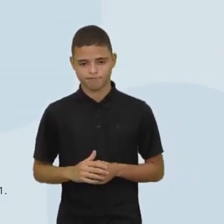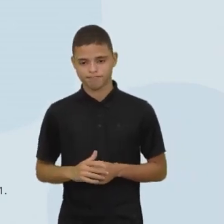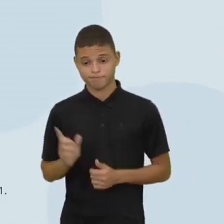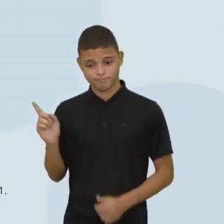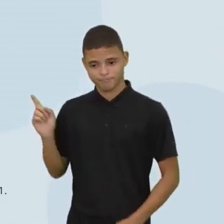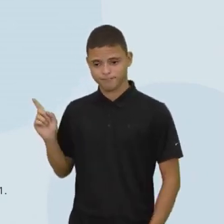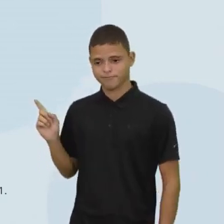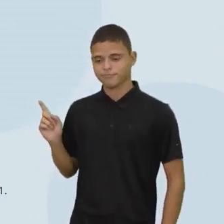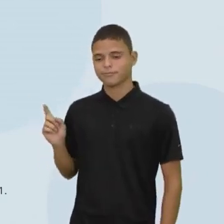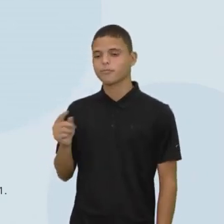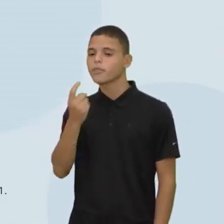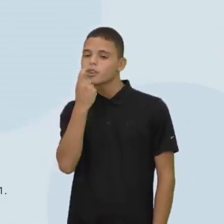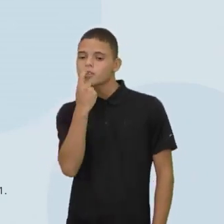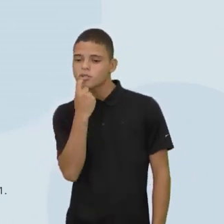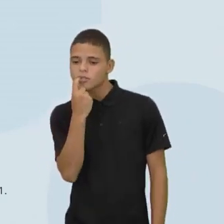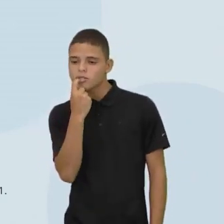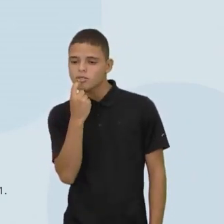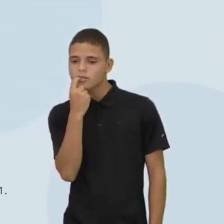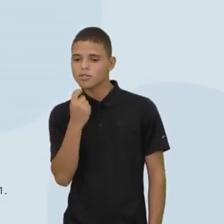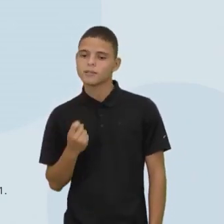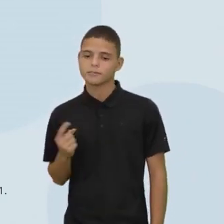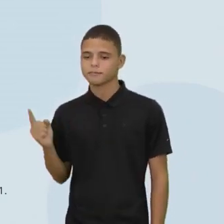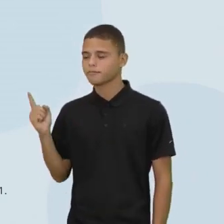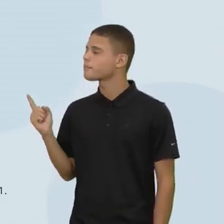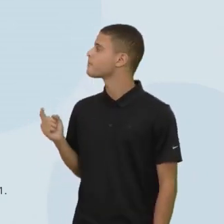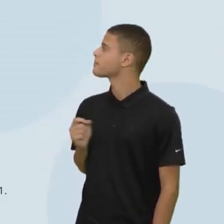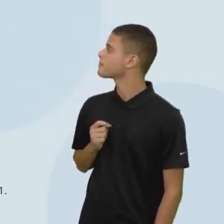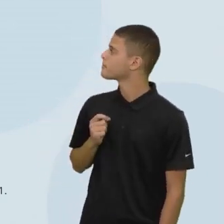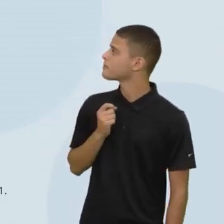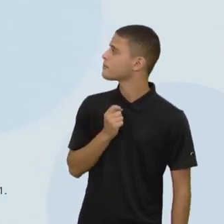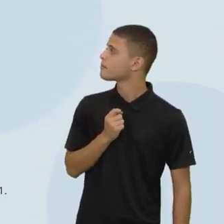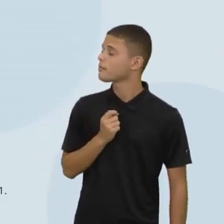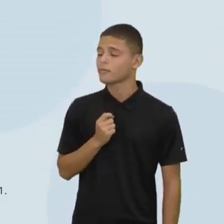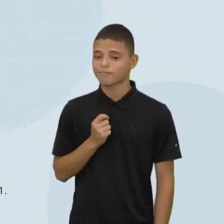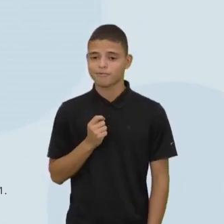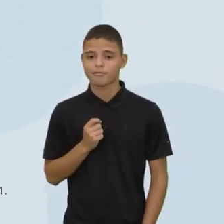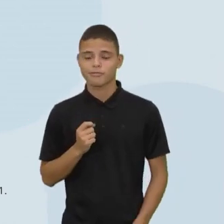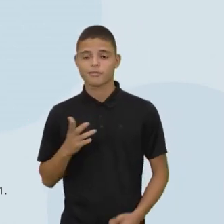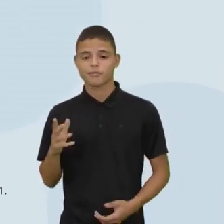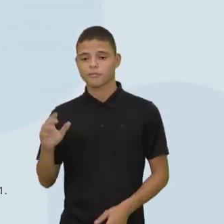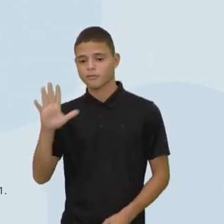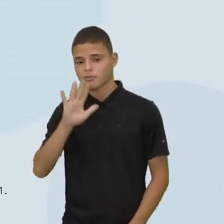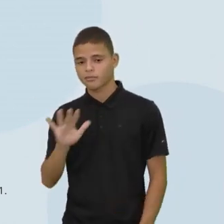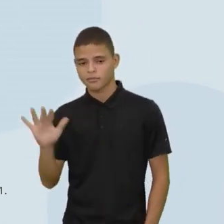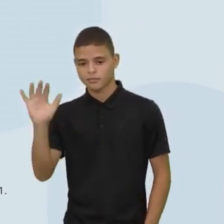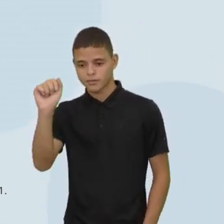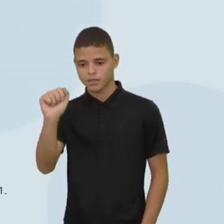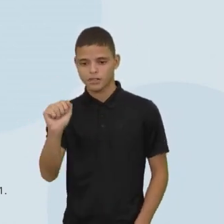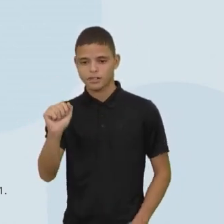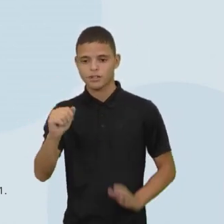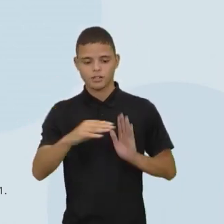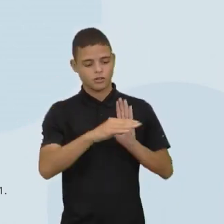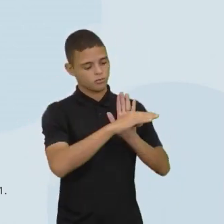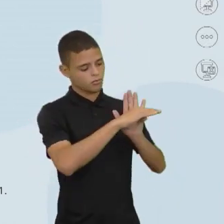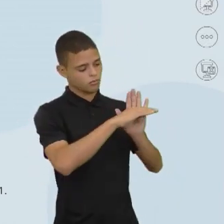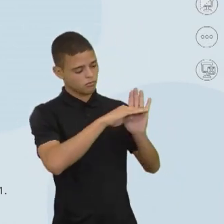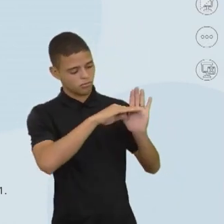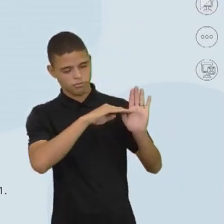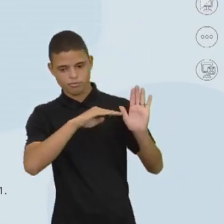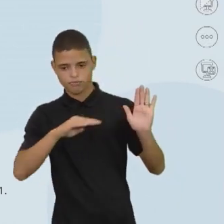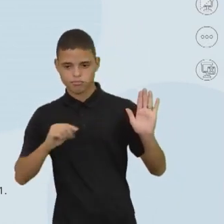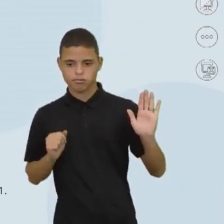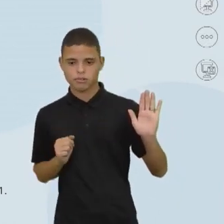Greenwich. E aí a gente vê que não pegou a região asiática. E vamos pegar aqui a linha do Equador. E a